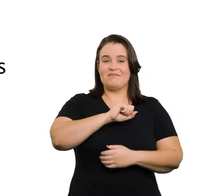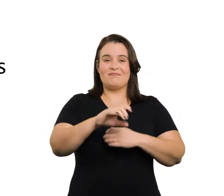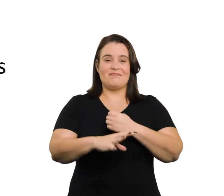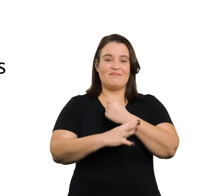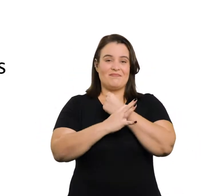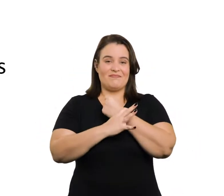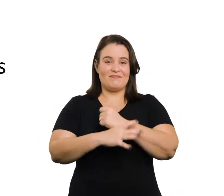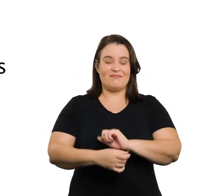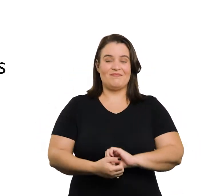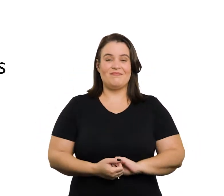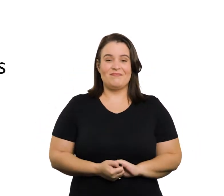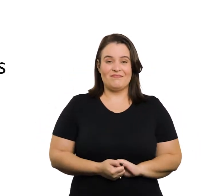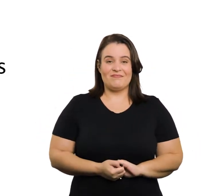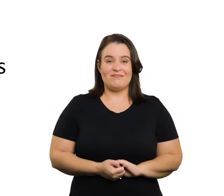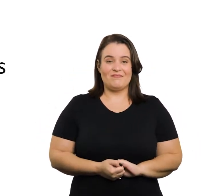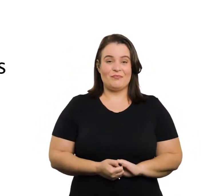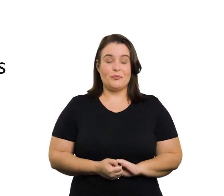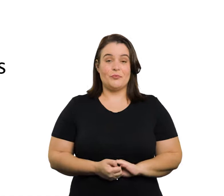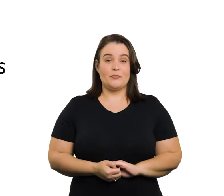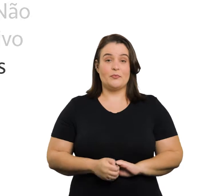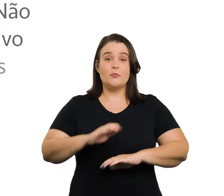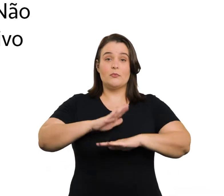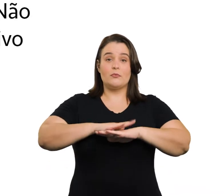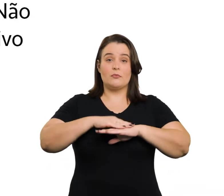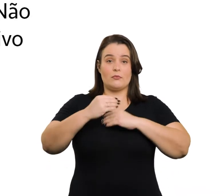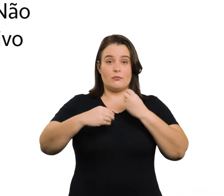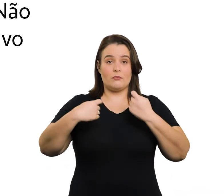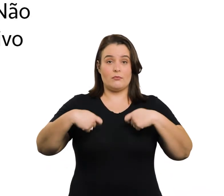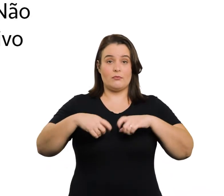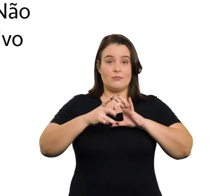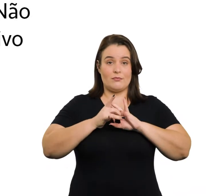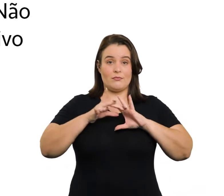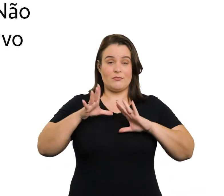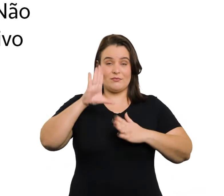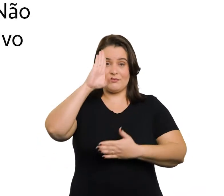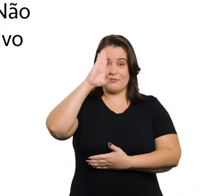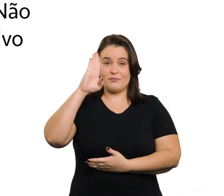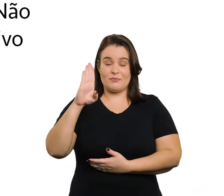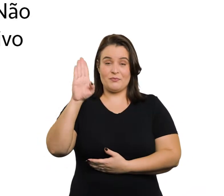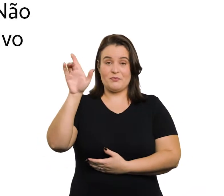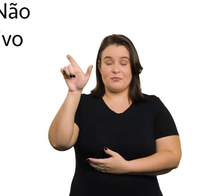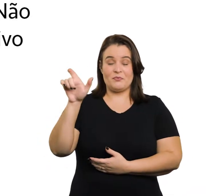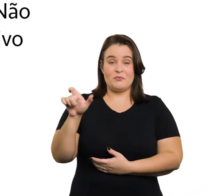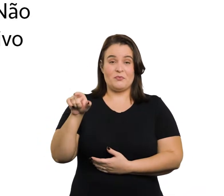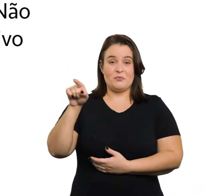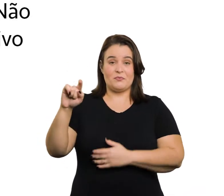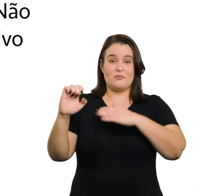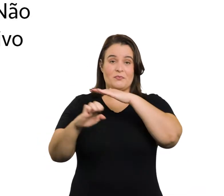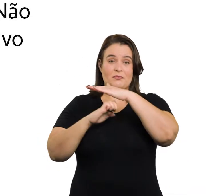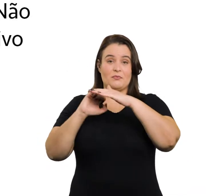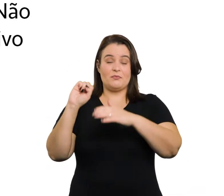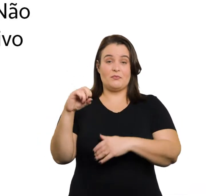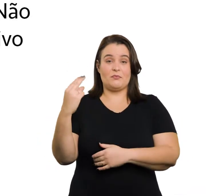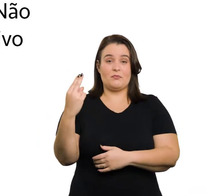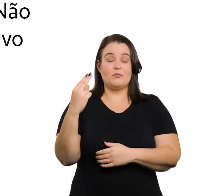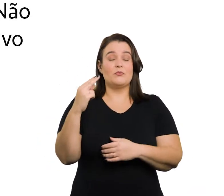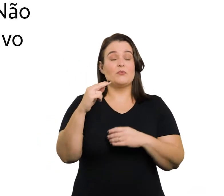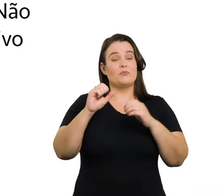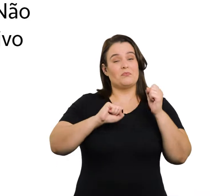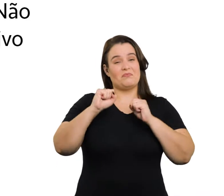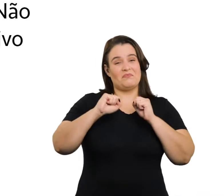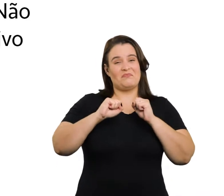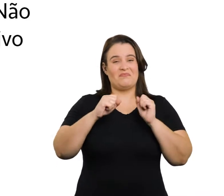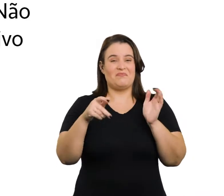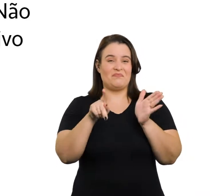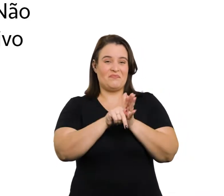com conforto, rapidez e segurança. Sua implantação depende de autorização expressa do órgão ou